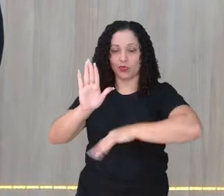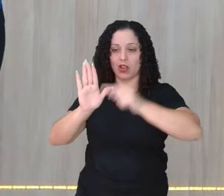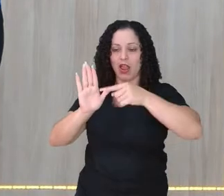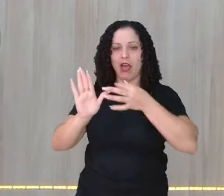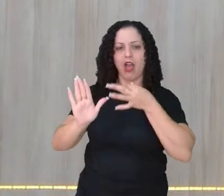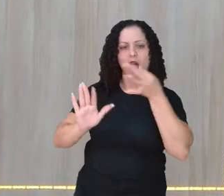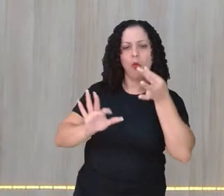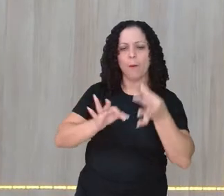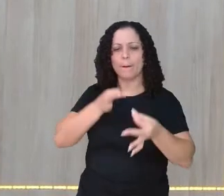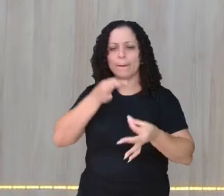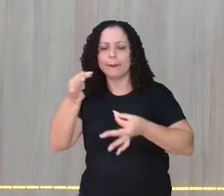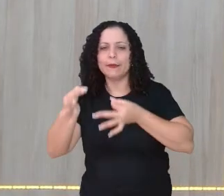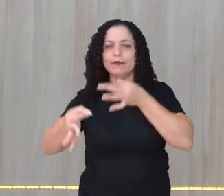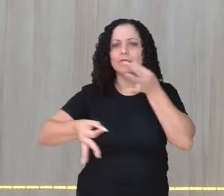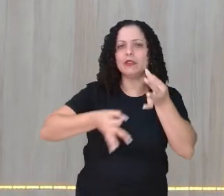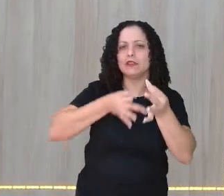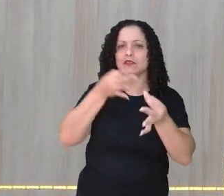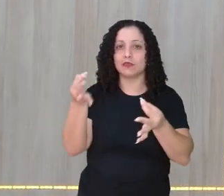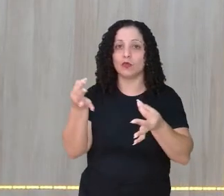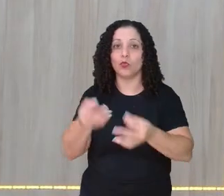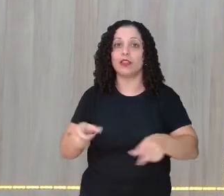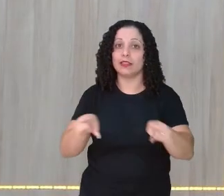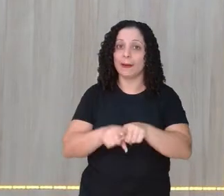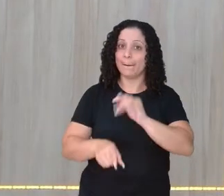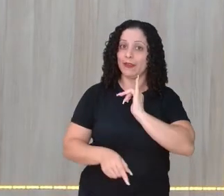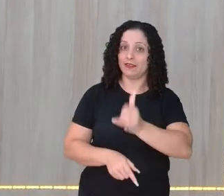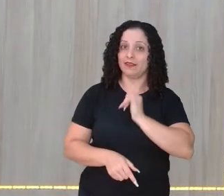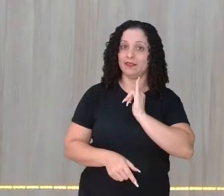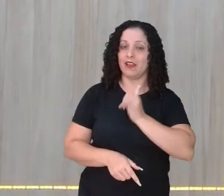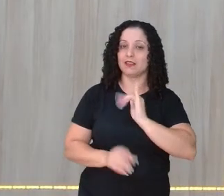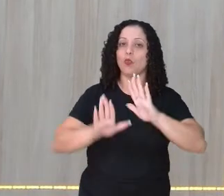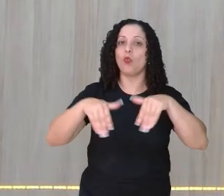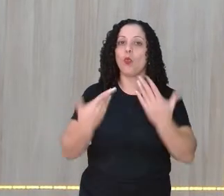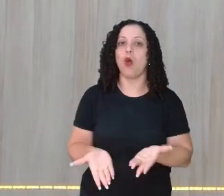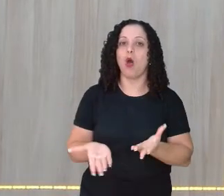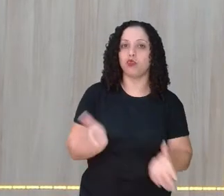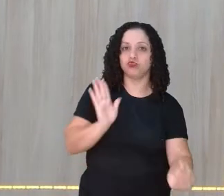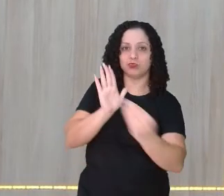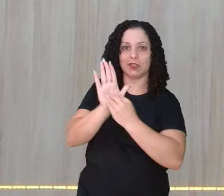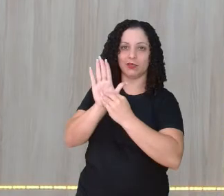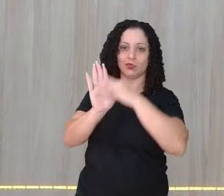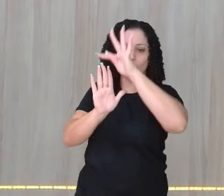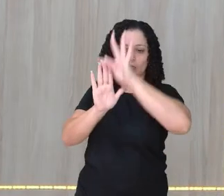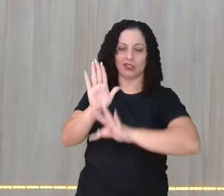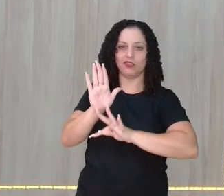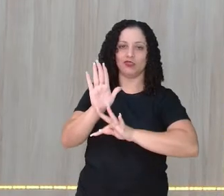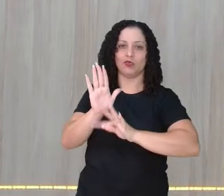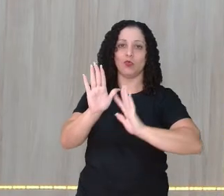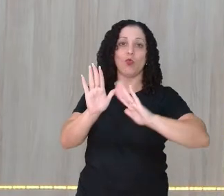e tem narração também, a gente vai ver naquele texto qual predomina, para então